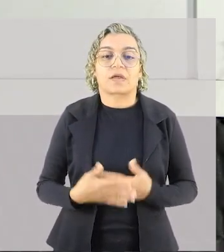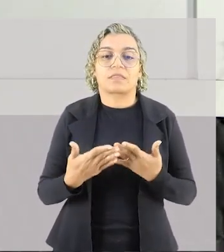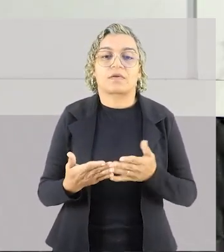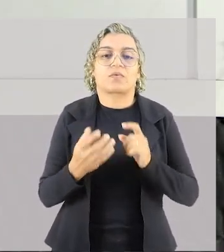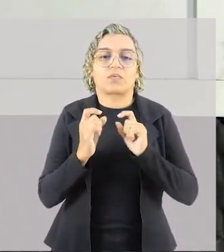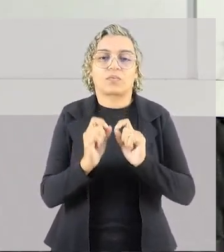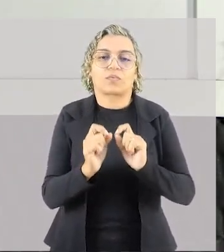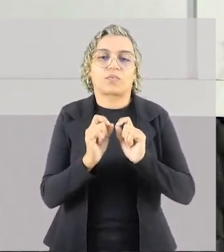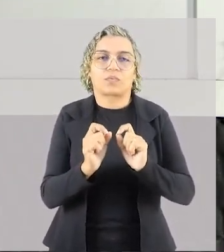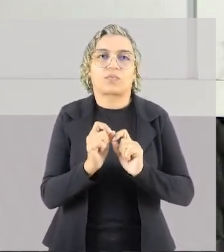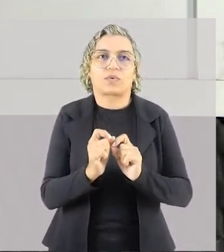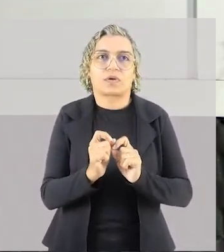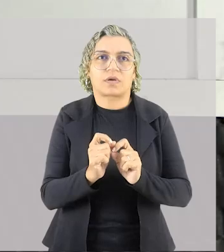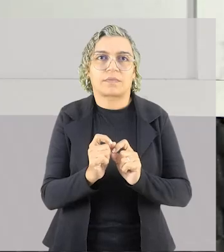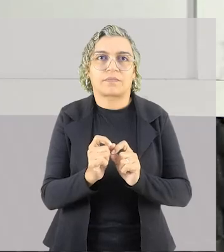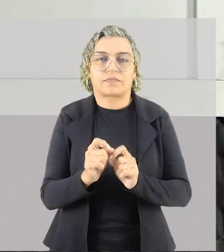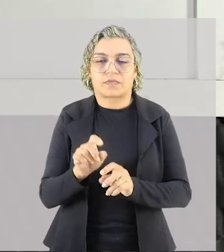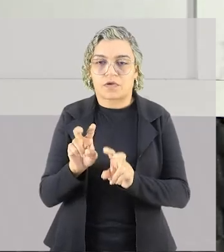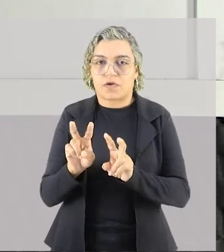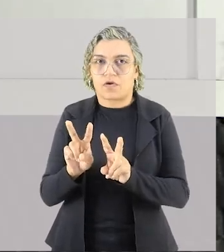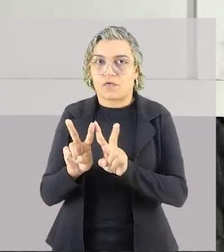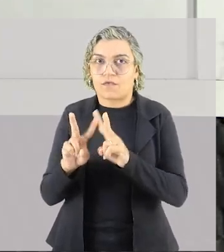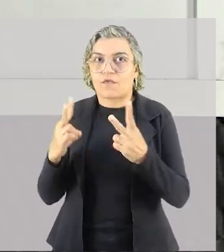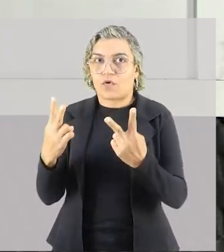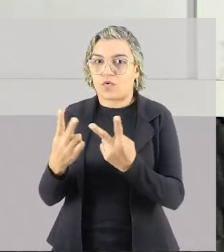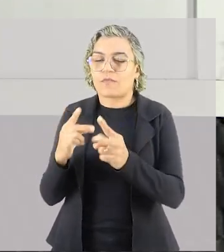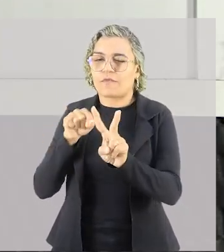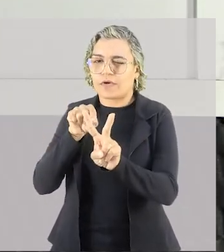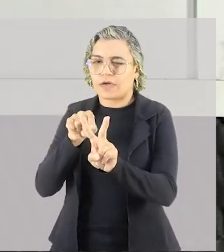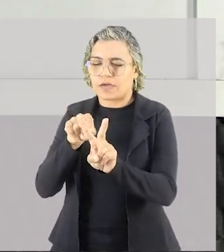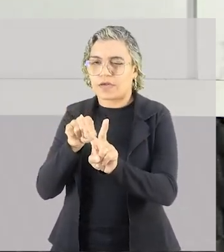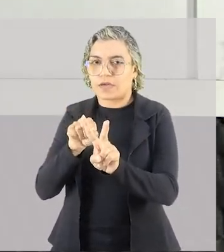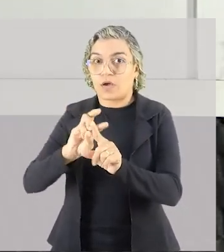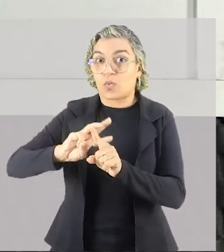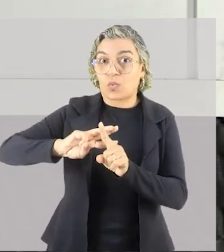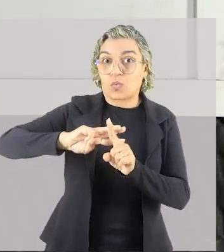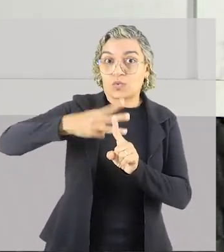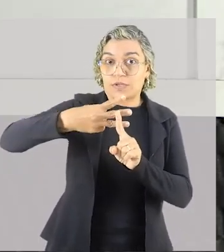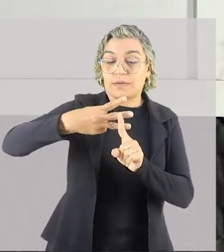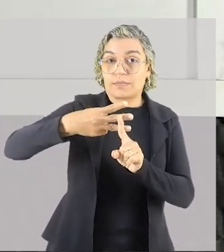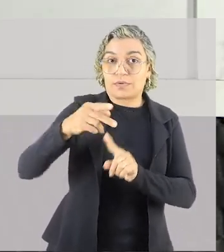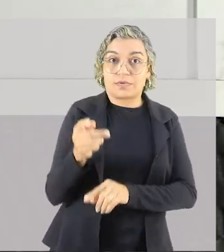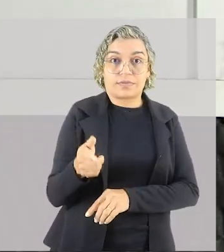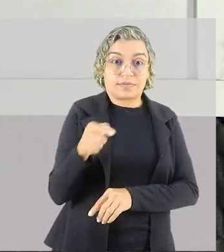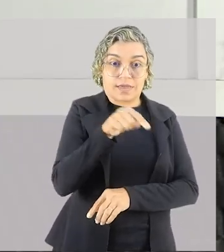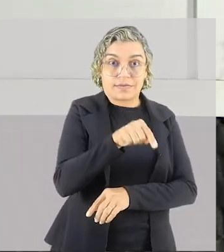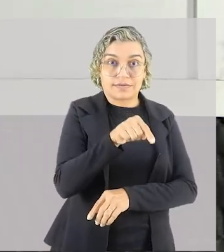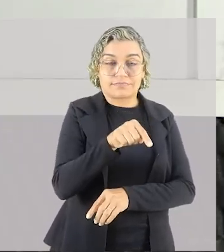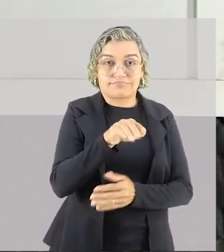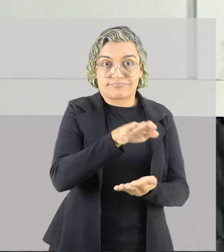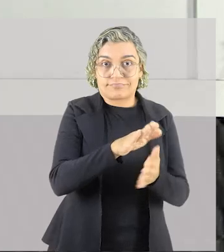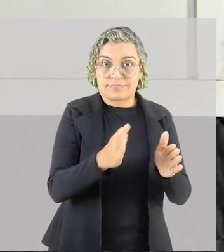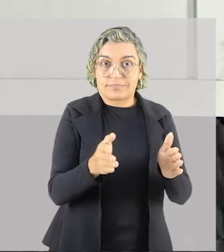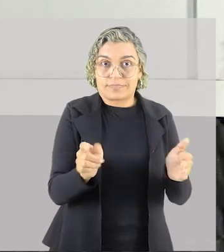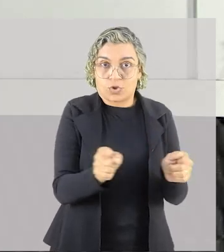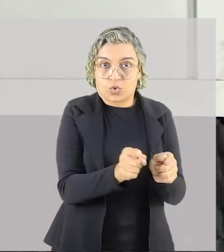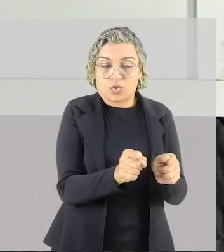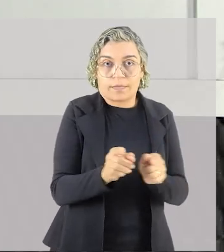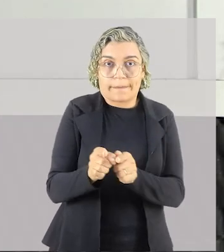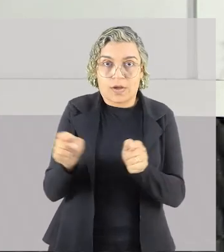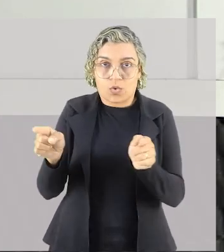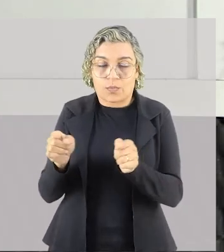quer que esse volume aqui seja o triplo dessa? Tá? Então veja a relação que ele deu.